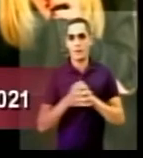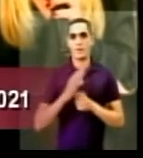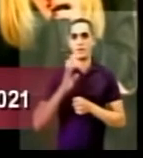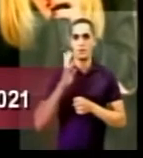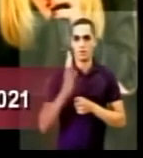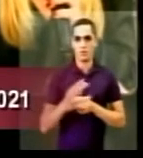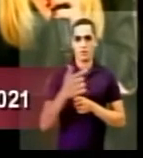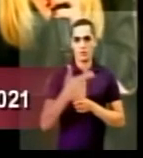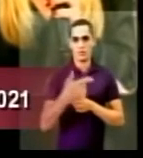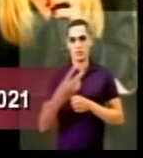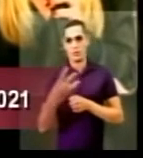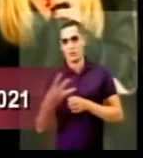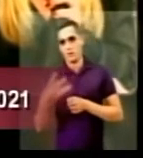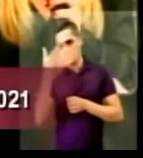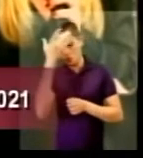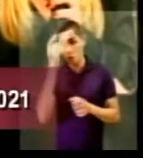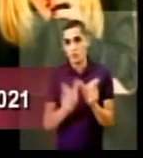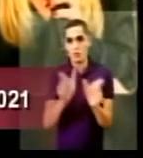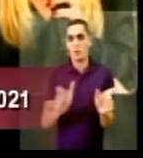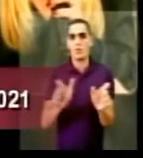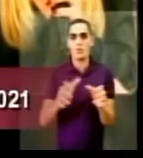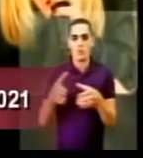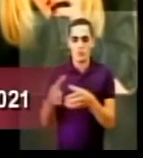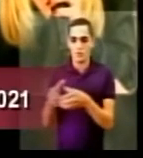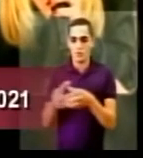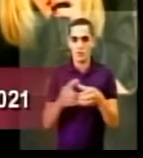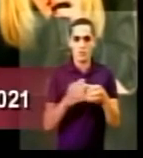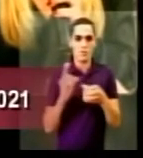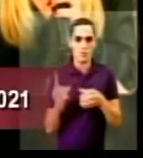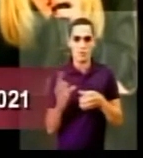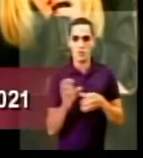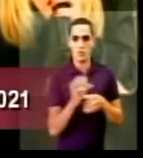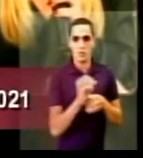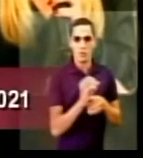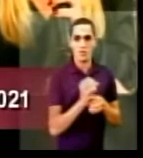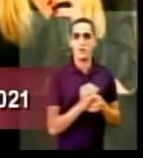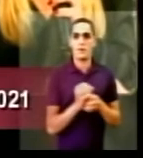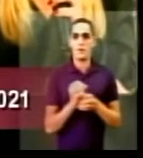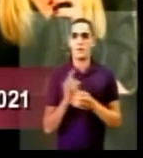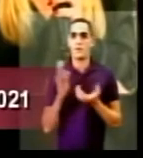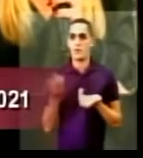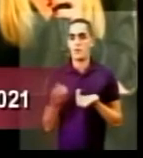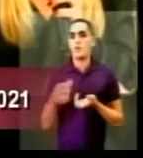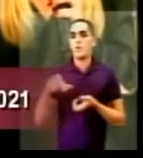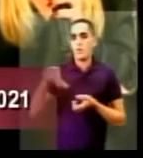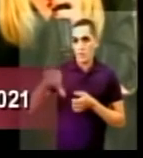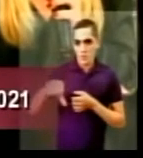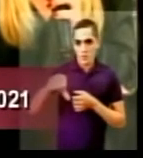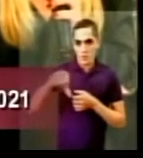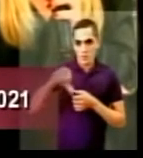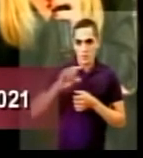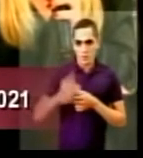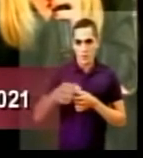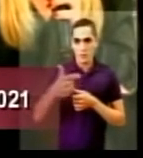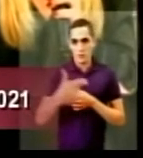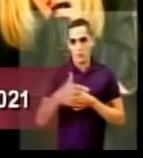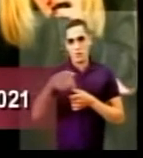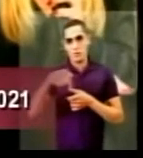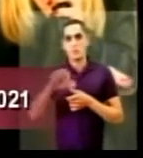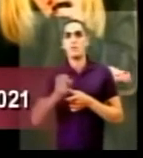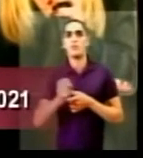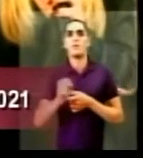pessoas. E o nosso coeficiente de incidência aqui no município é de 9.278 casos para cada 100 mil